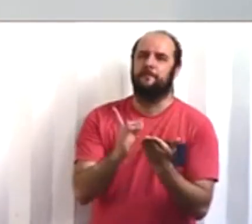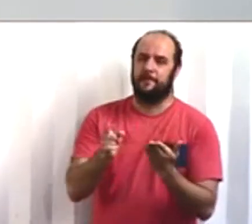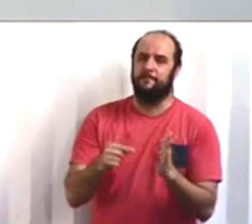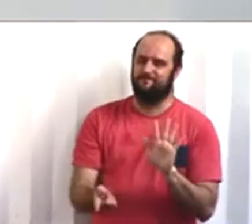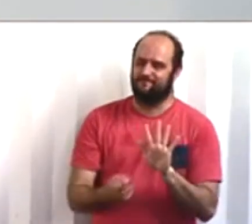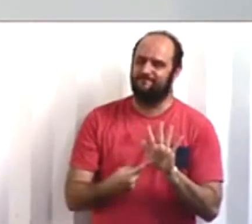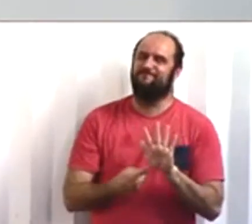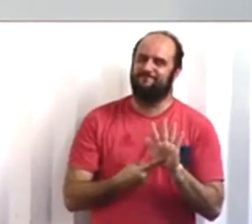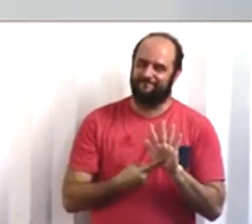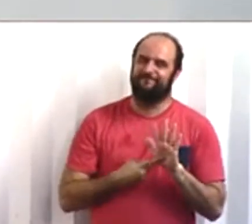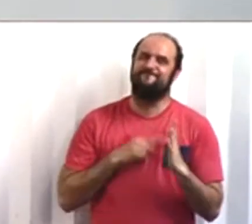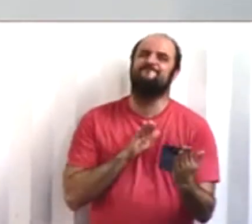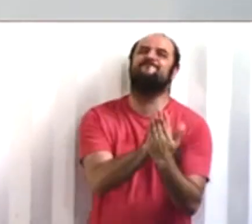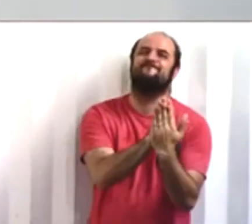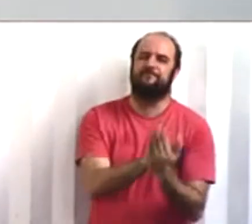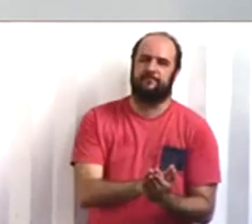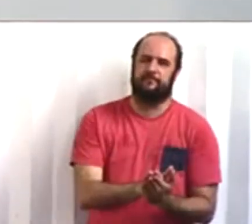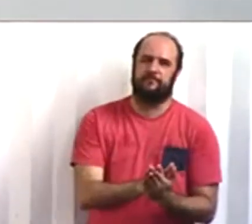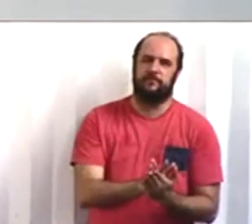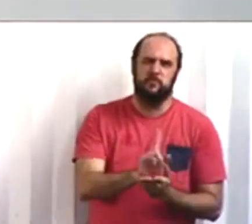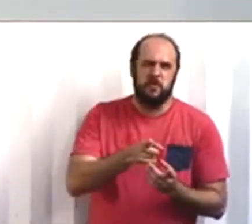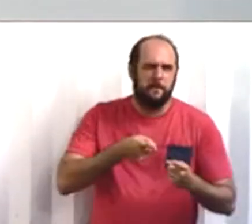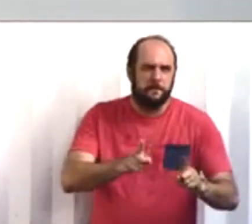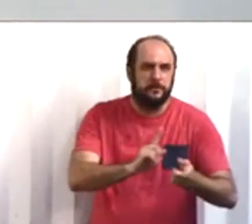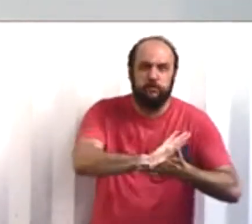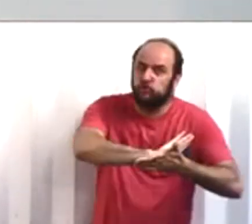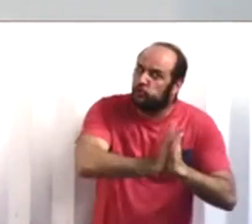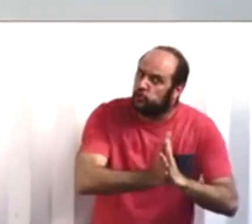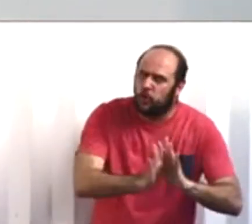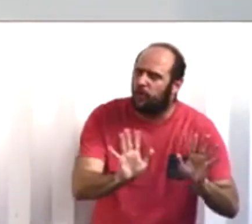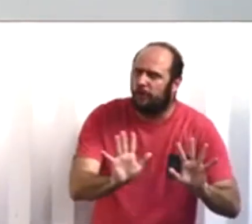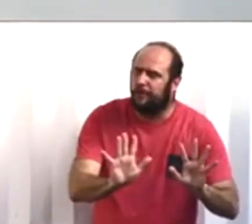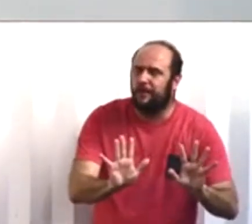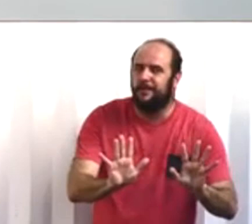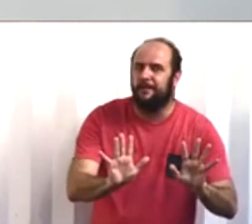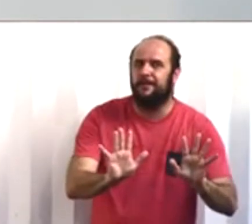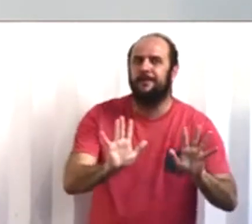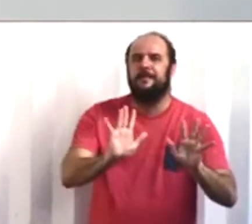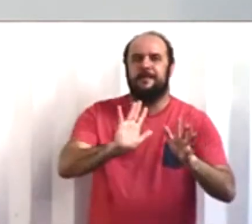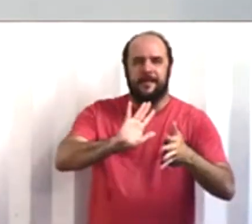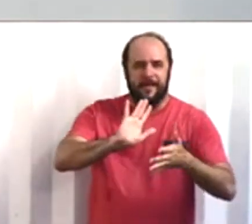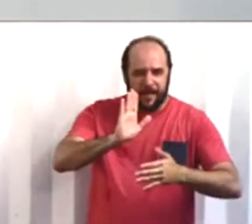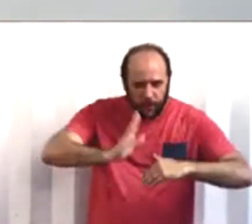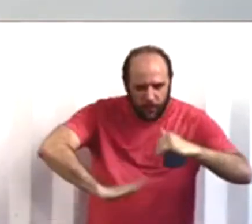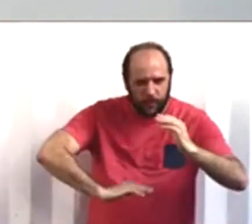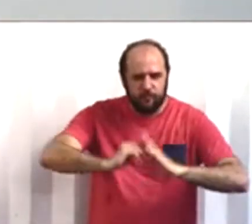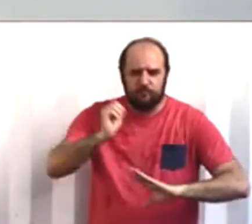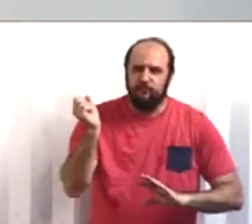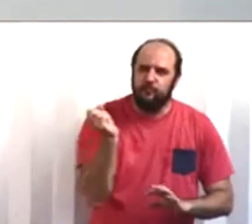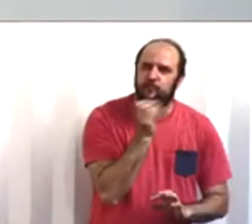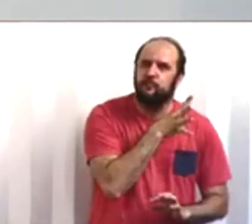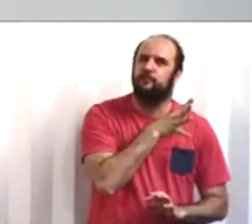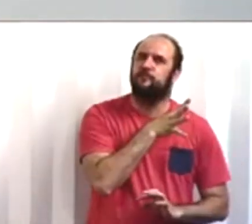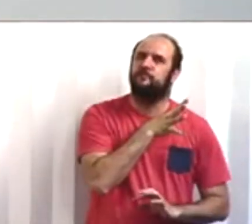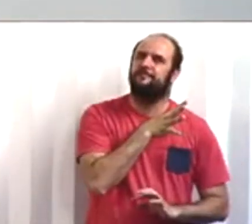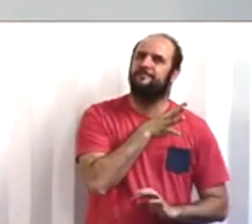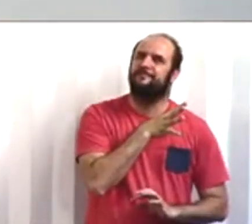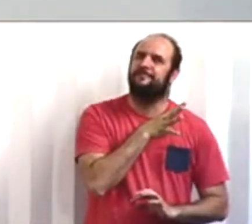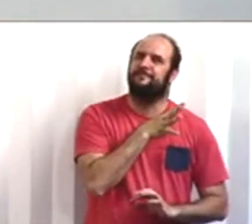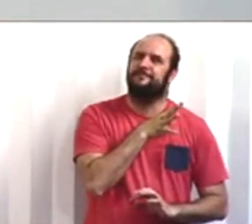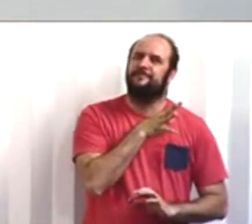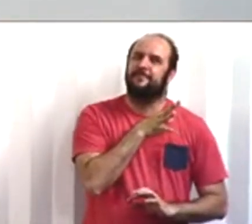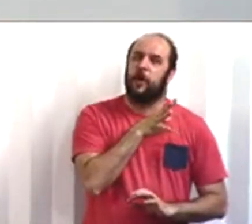é. Ela não é uma ameaça para nos destruir, ela é uma ameaça para nos construir. Ela é uma ameaça para